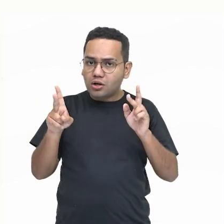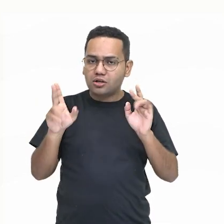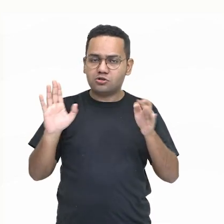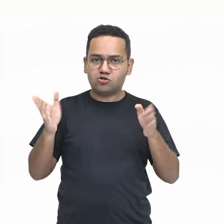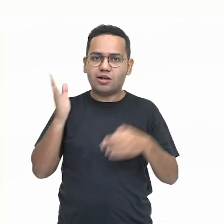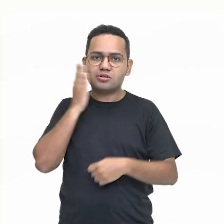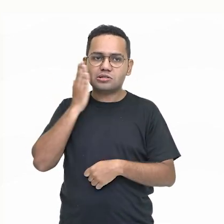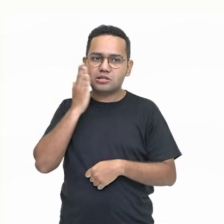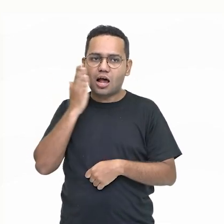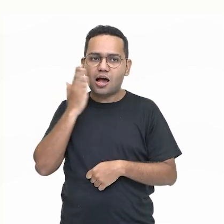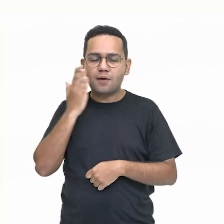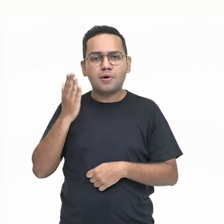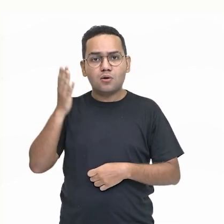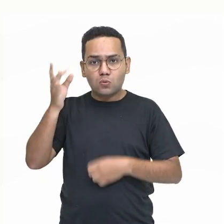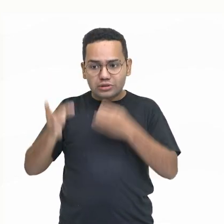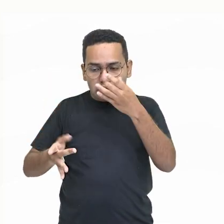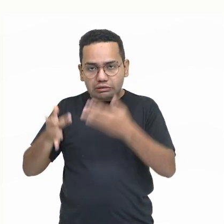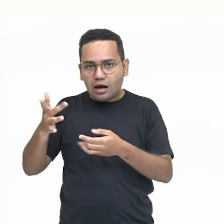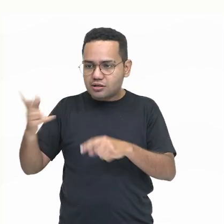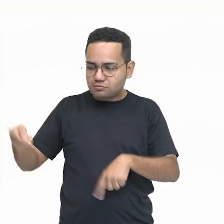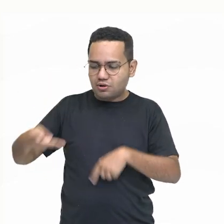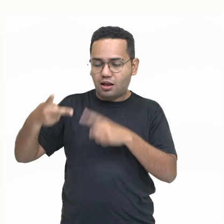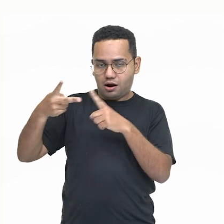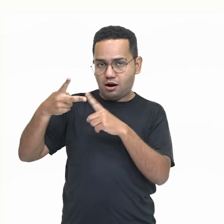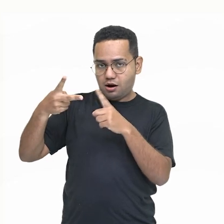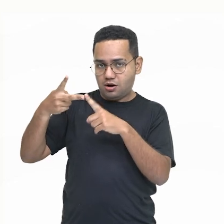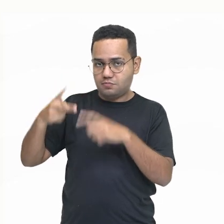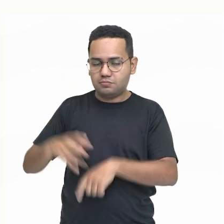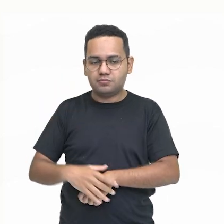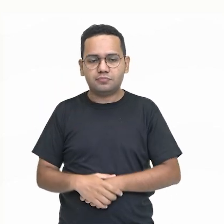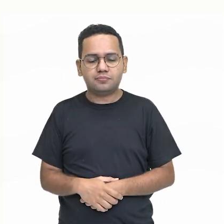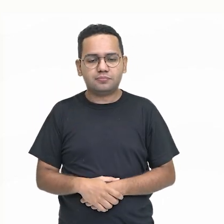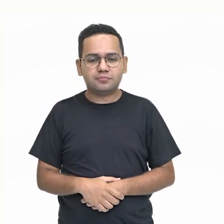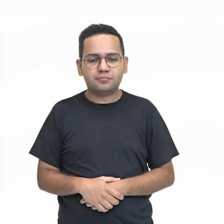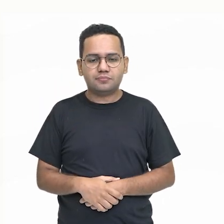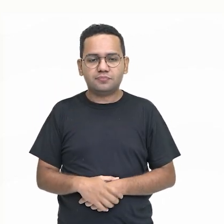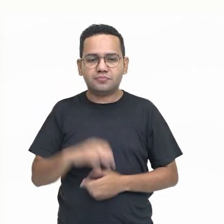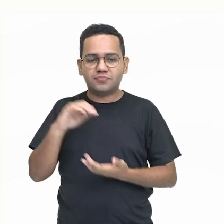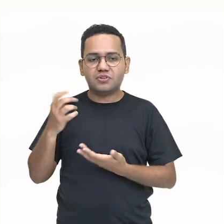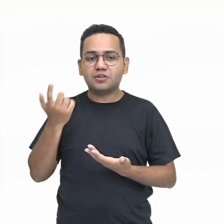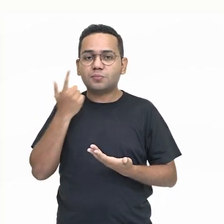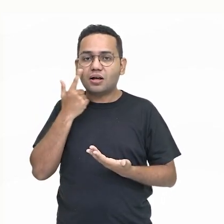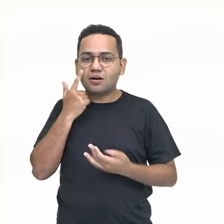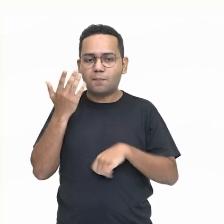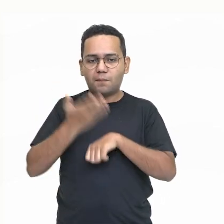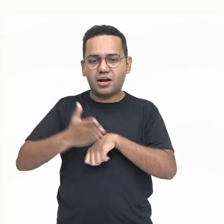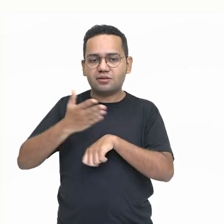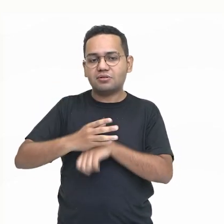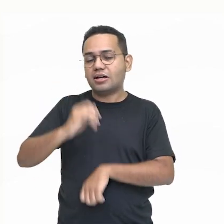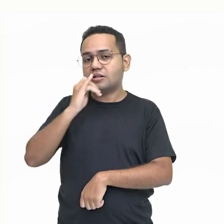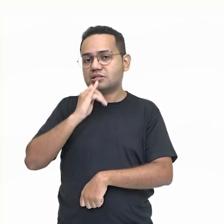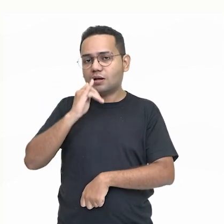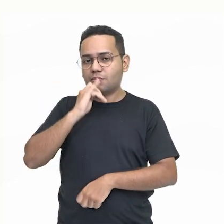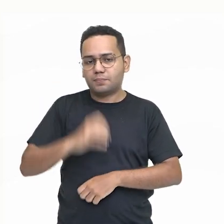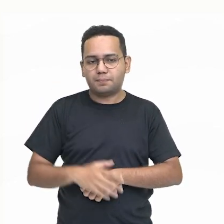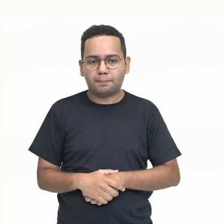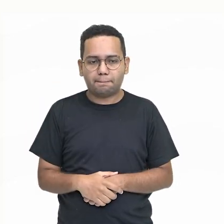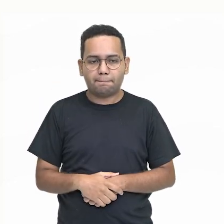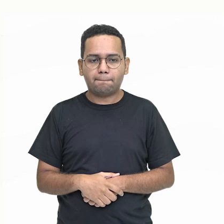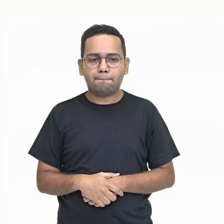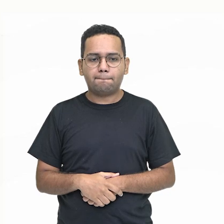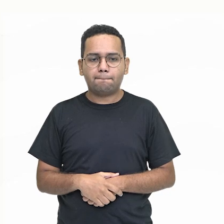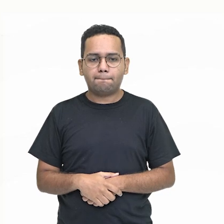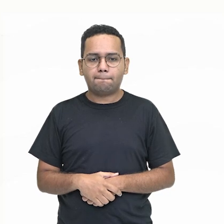nesta definição da segunda lei, vamos a um exemplo. Vejam aqui.